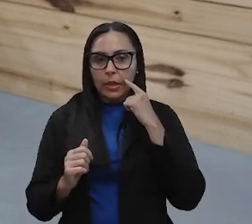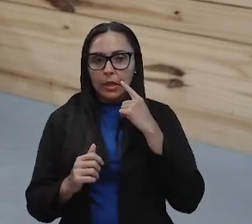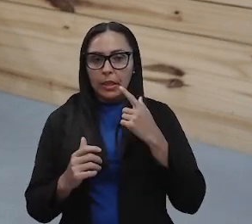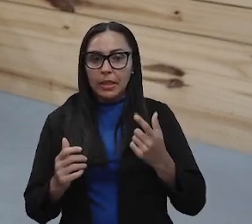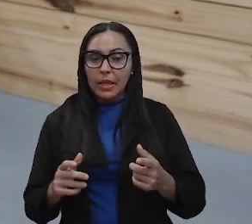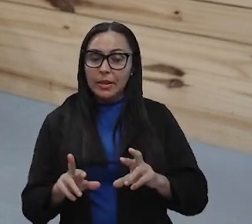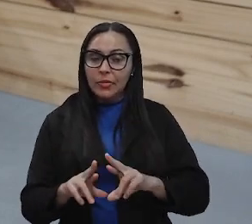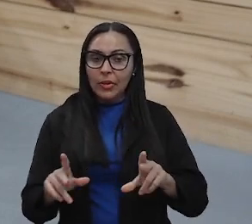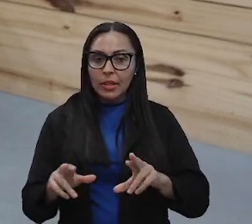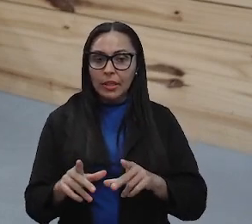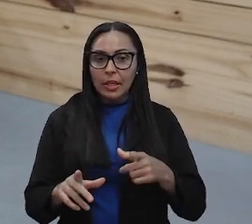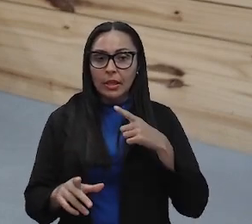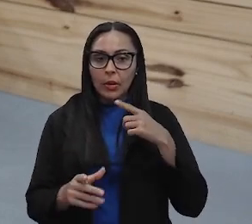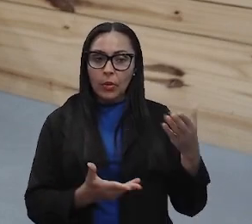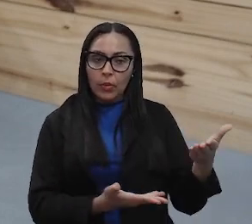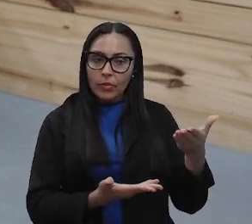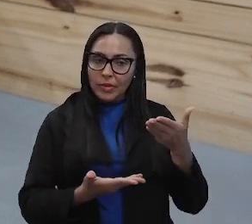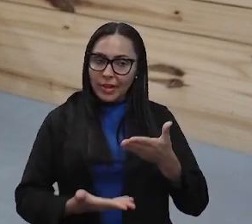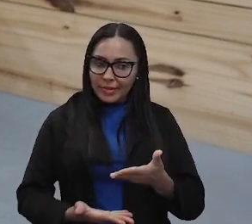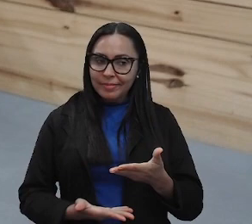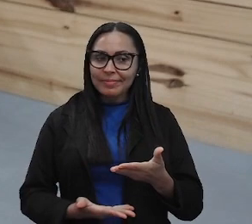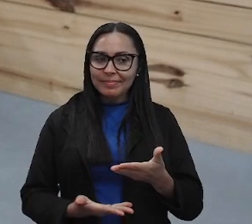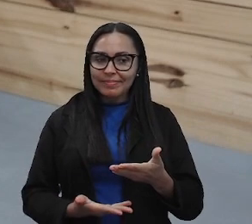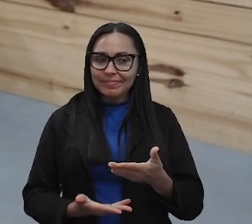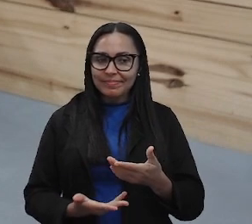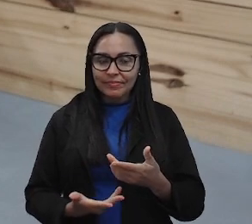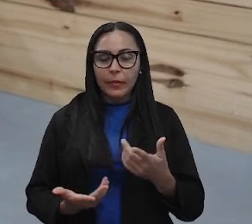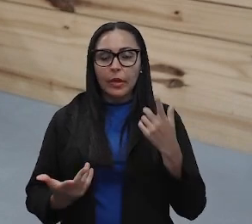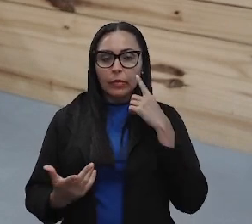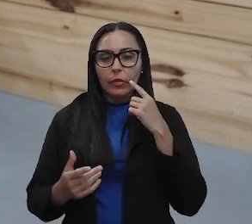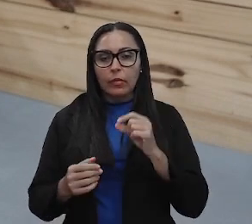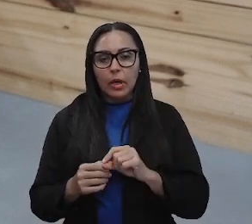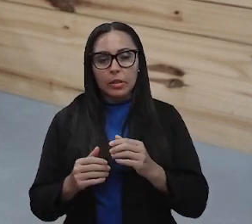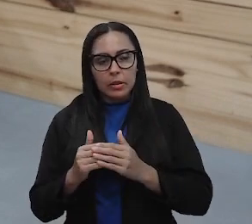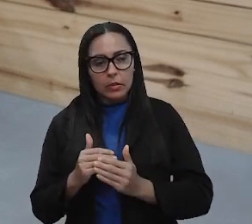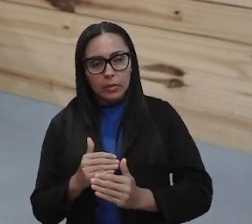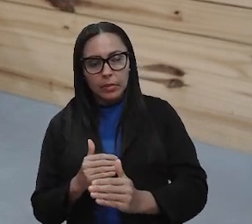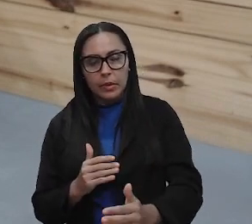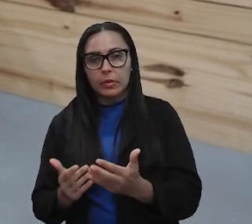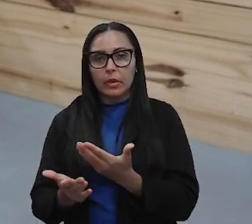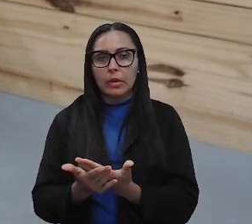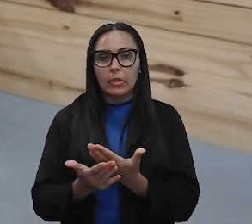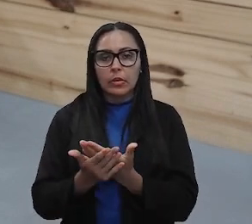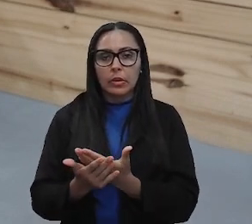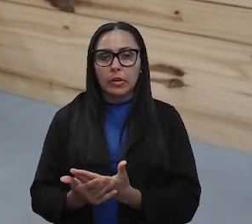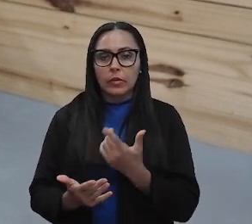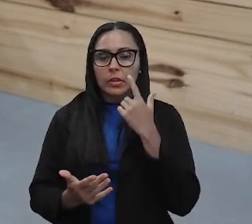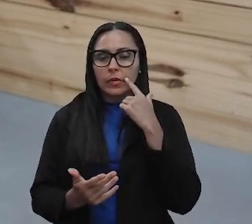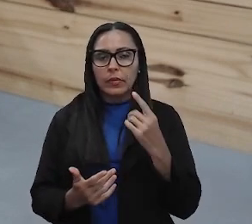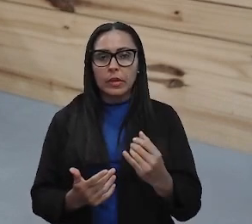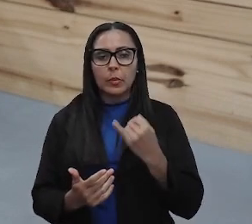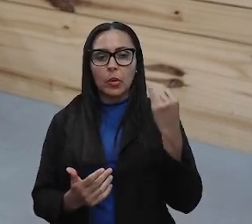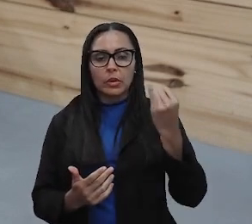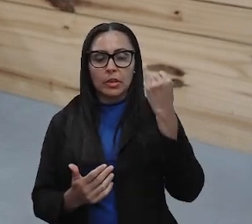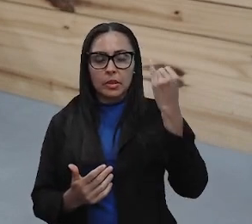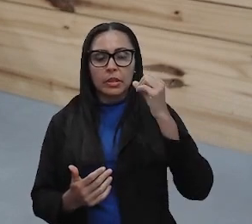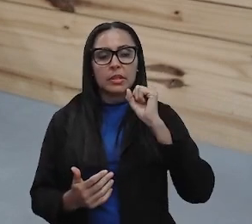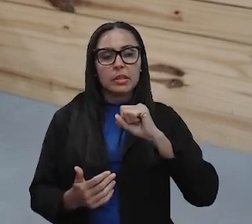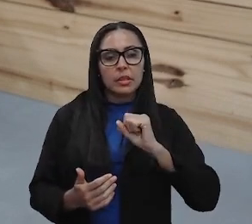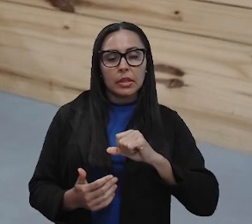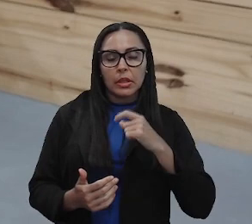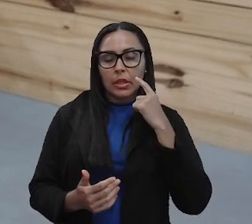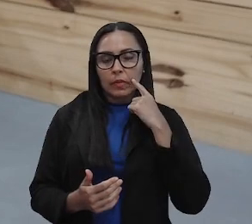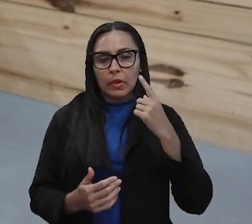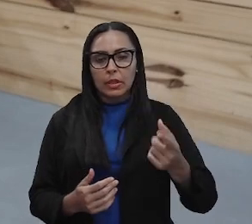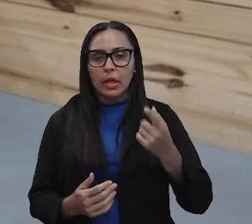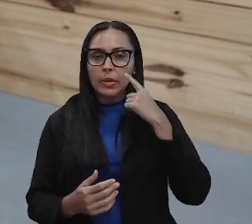diferente, porque vamos ter aqui uma convidada. Eu vou fazer a introdução da aula e vocês vão ver quão importante é o que ela vai estar